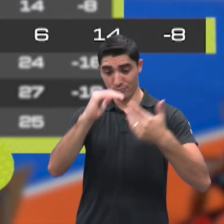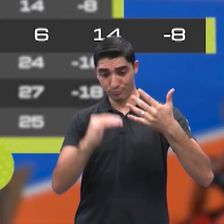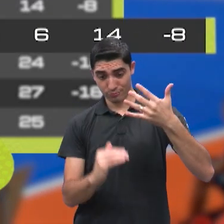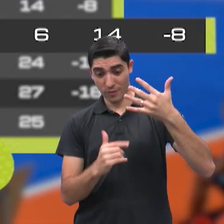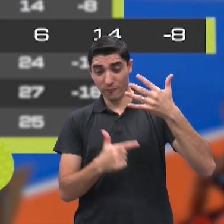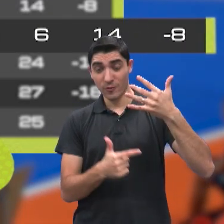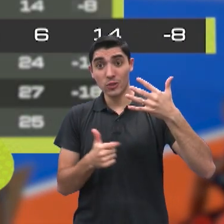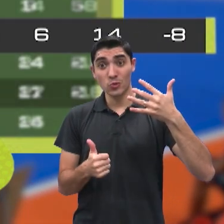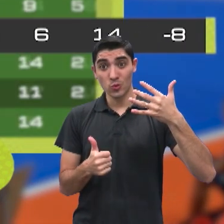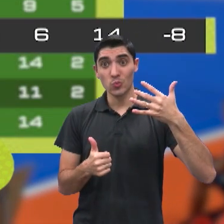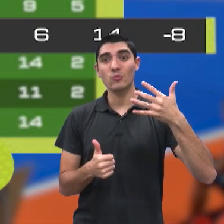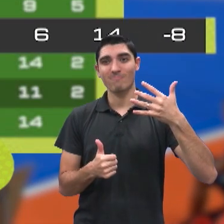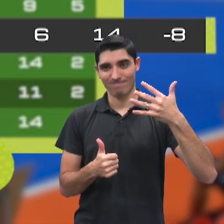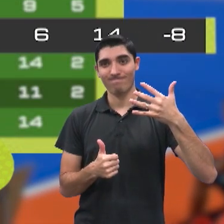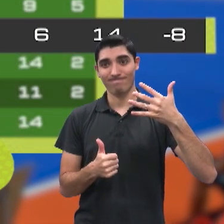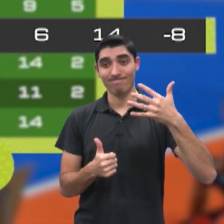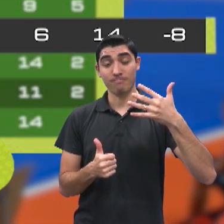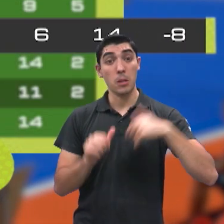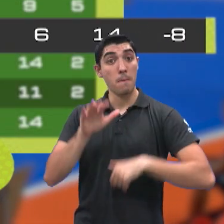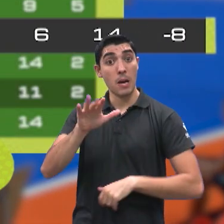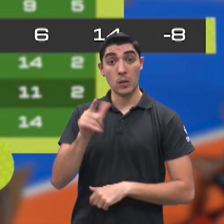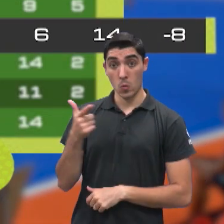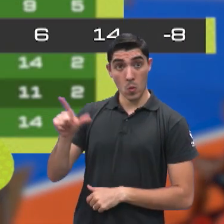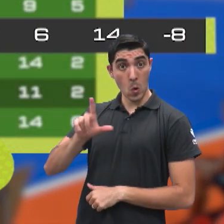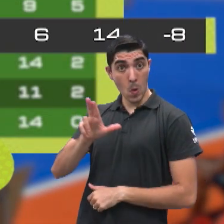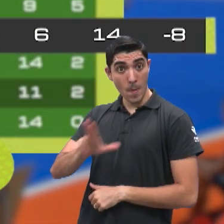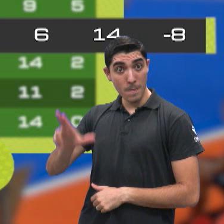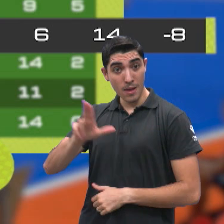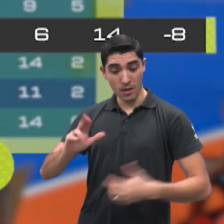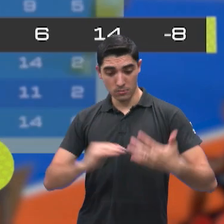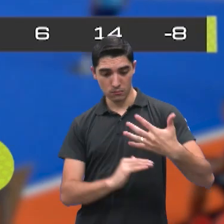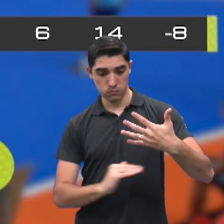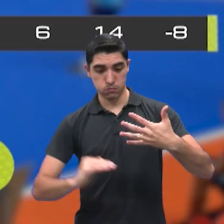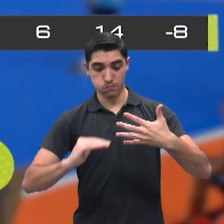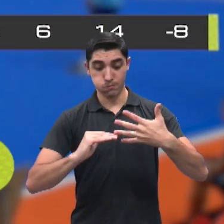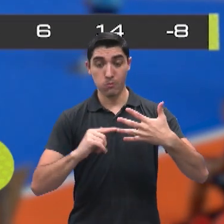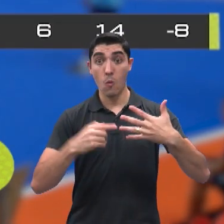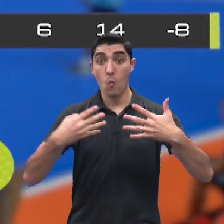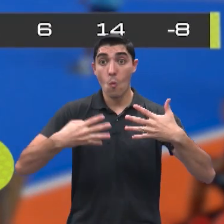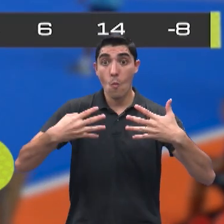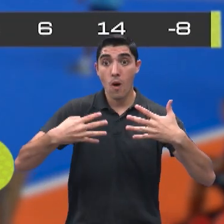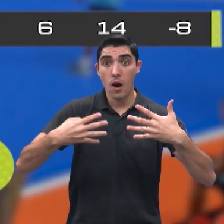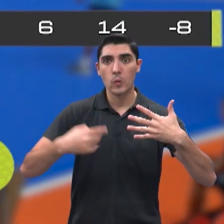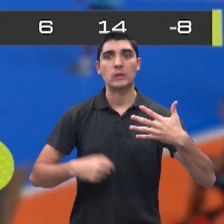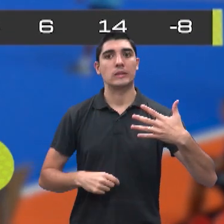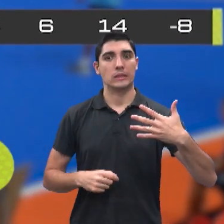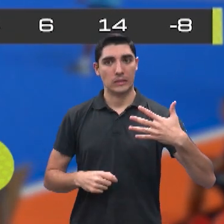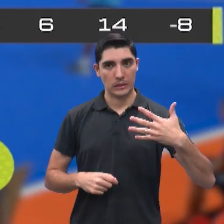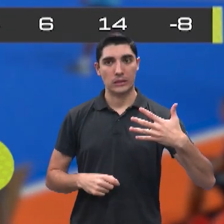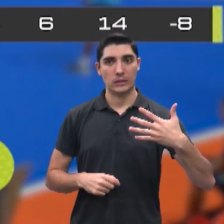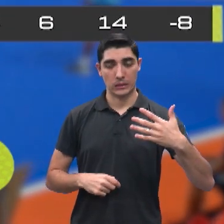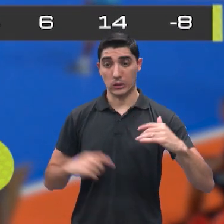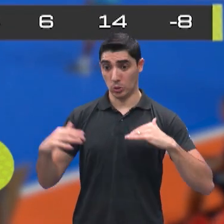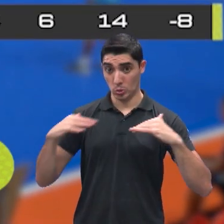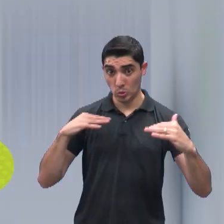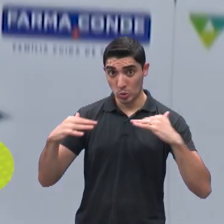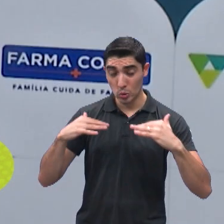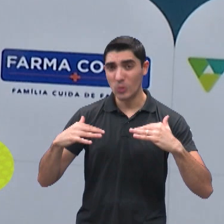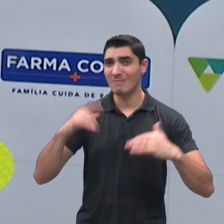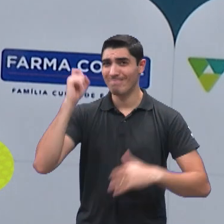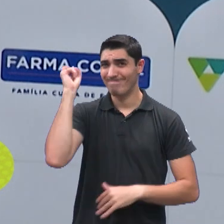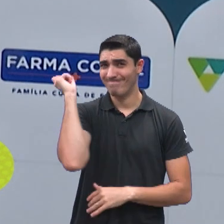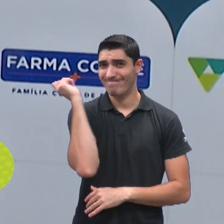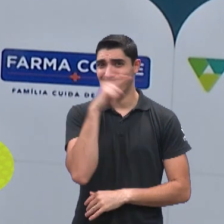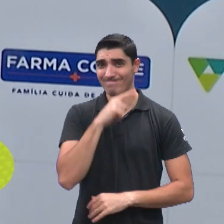21º colocado, enquanto o time mineiro é o 4º, ou seja, uma verdadeira pedreira. Um